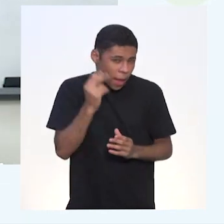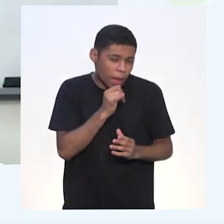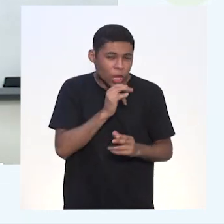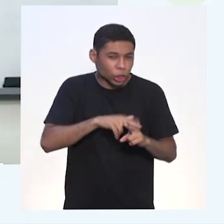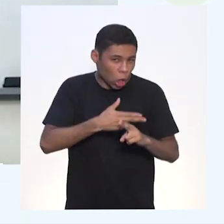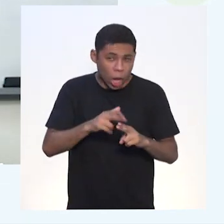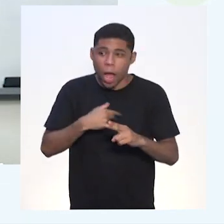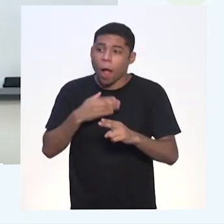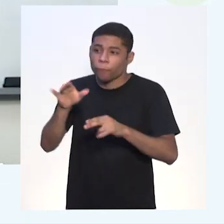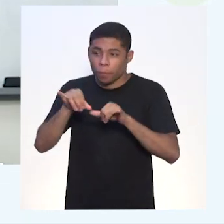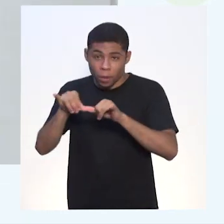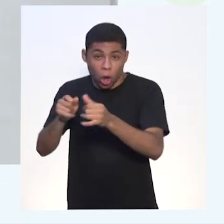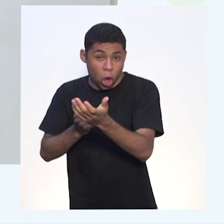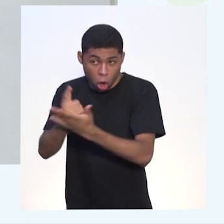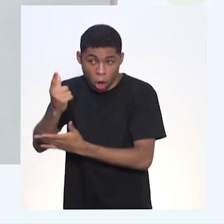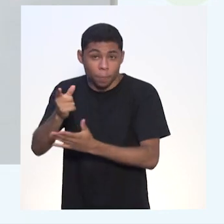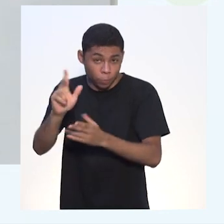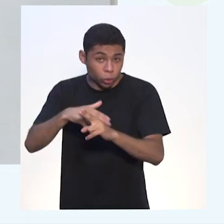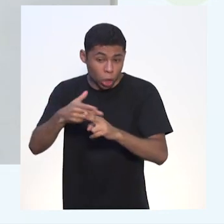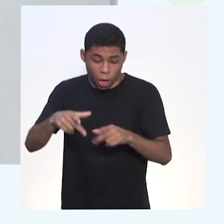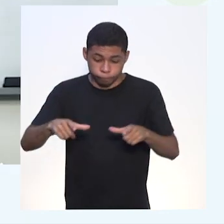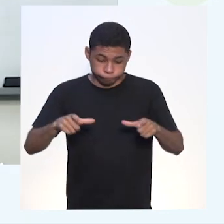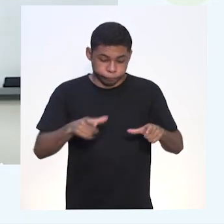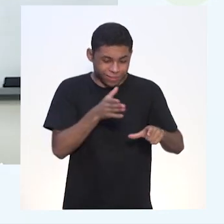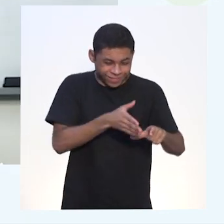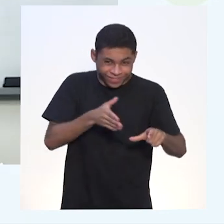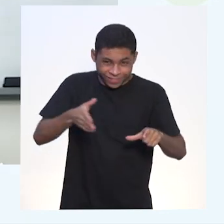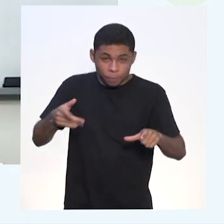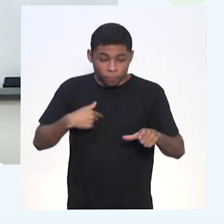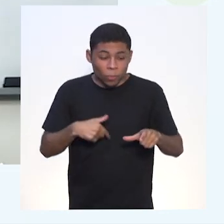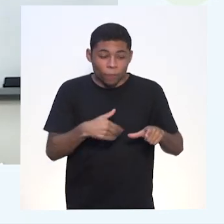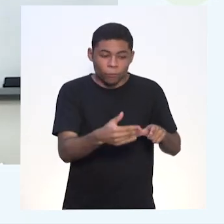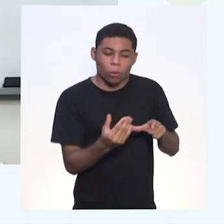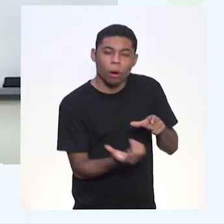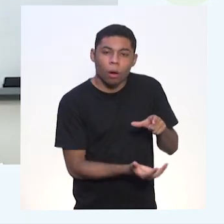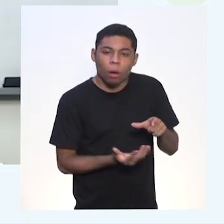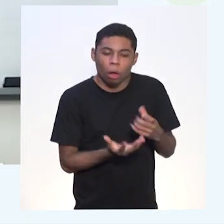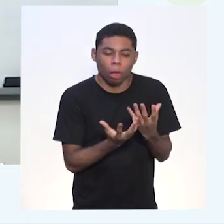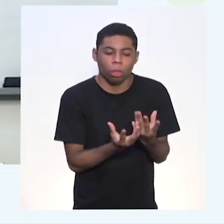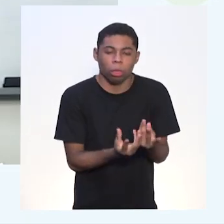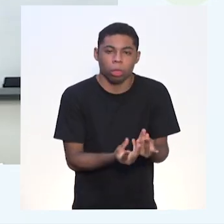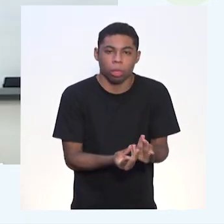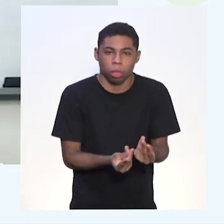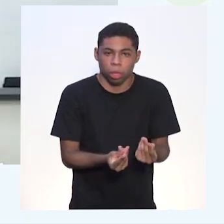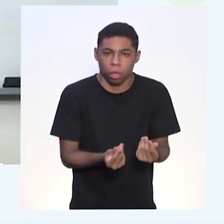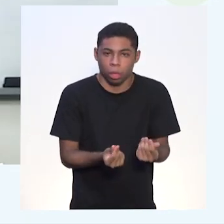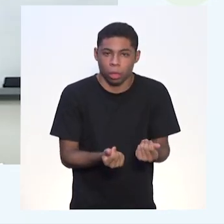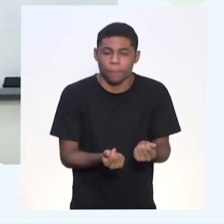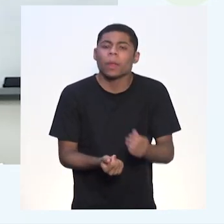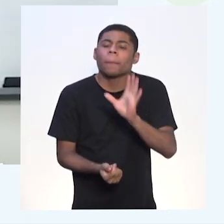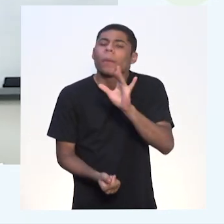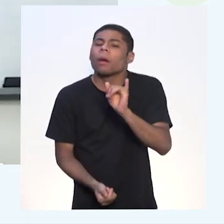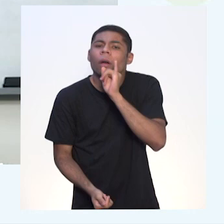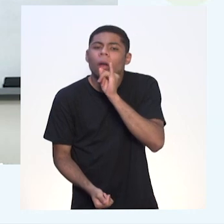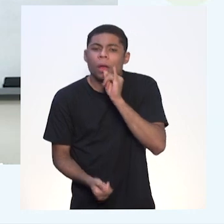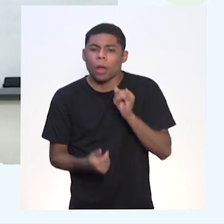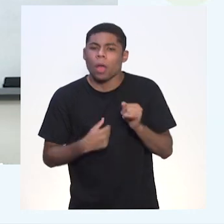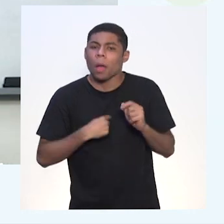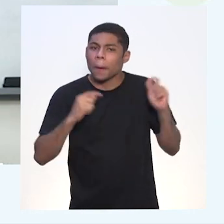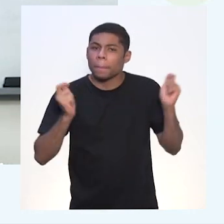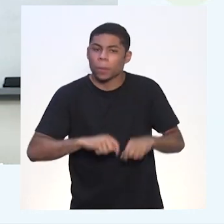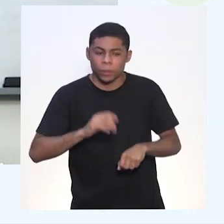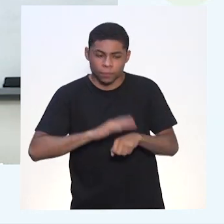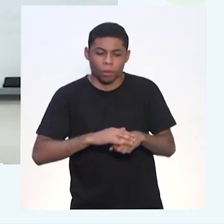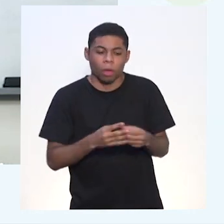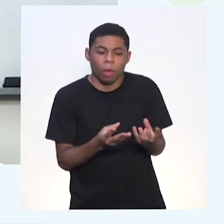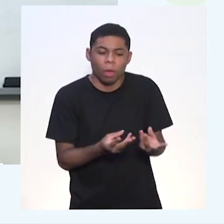a barra de chocolate e vou derreter ela. Qual o melhor, o que eu posso fazer para que eu consiga